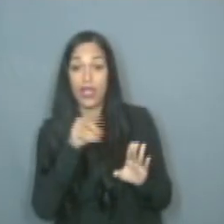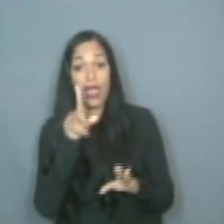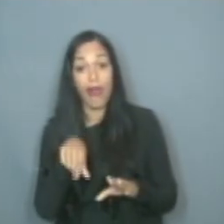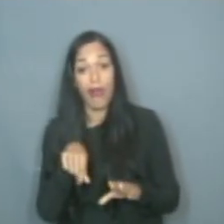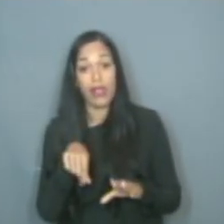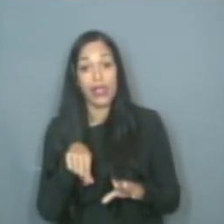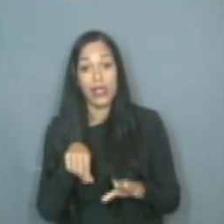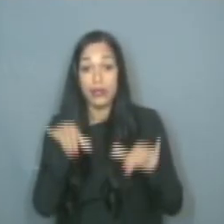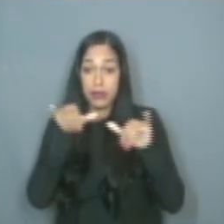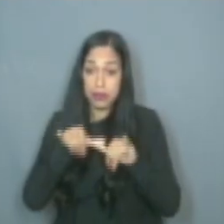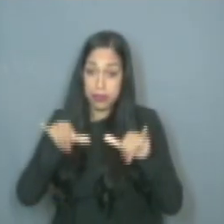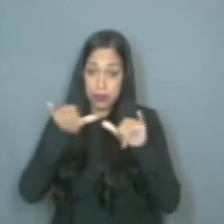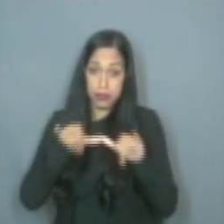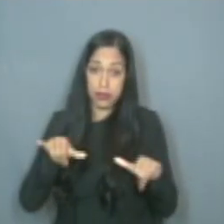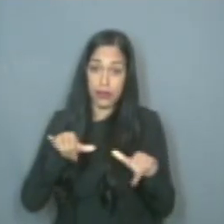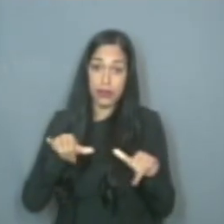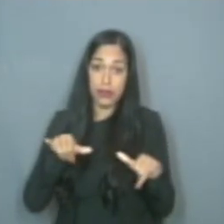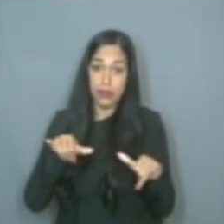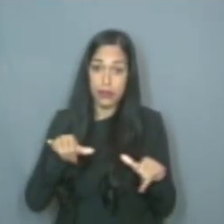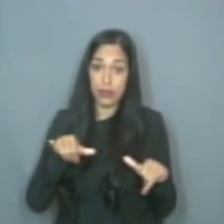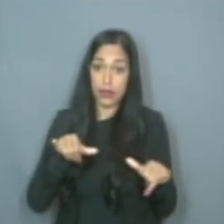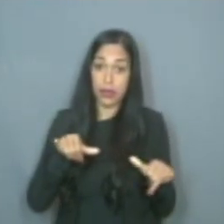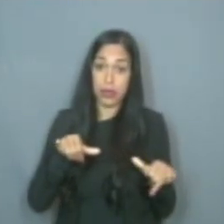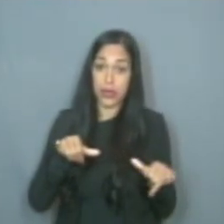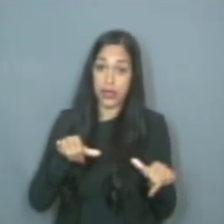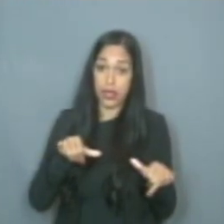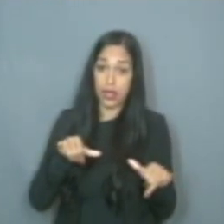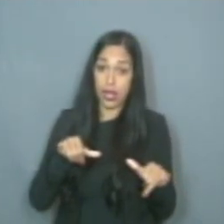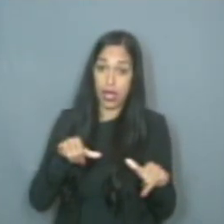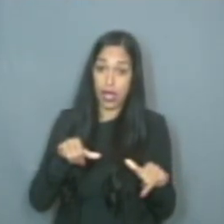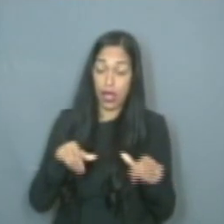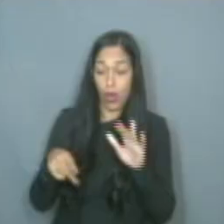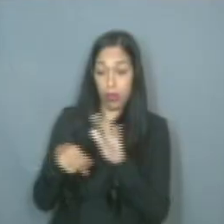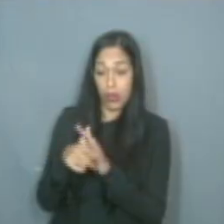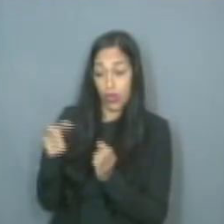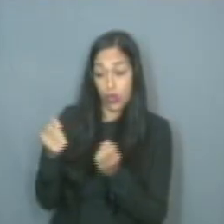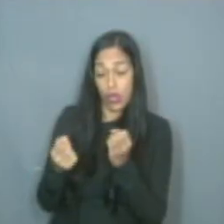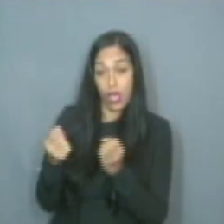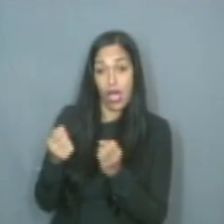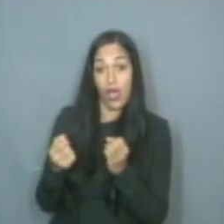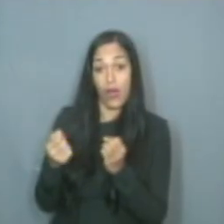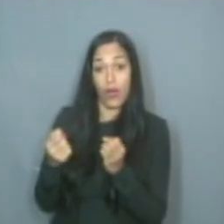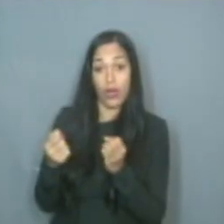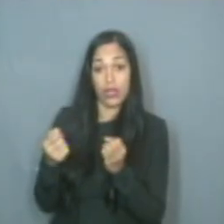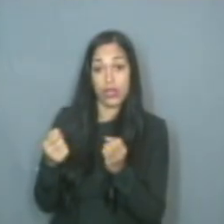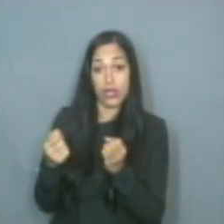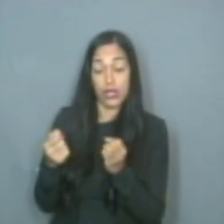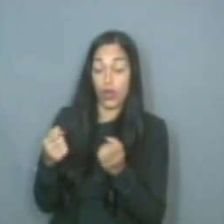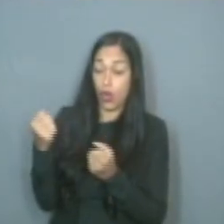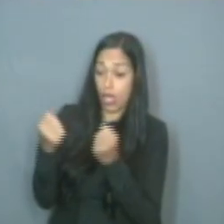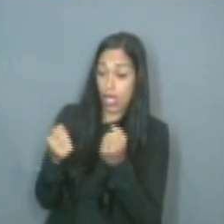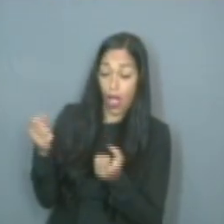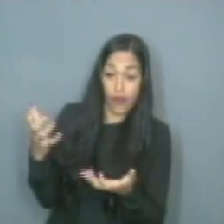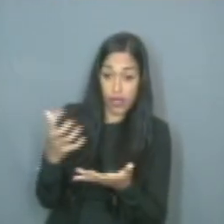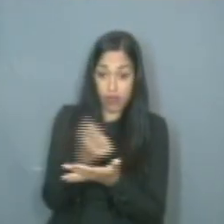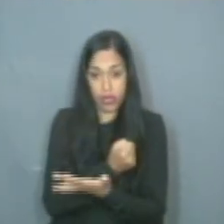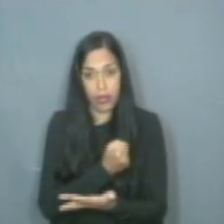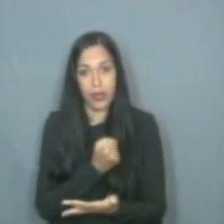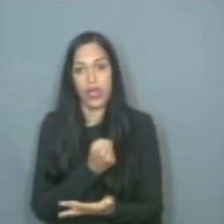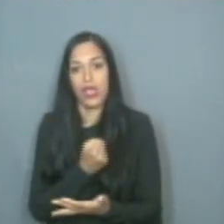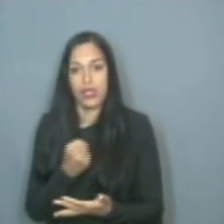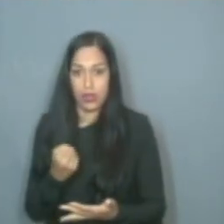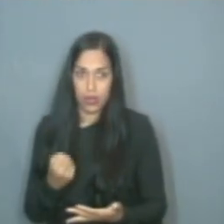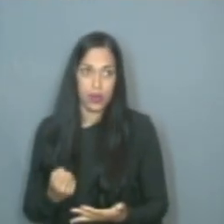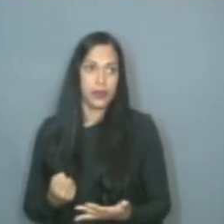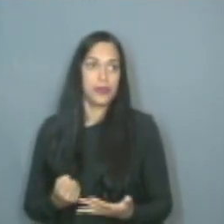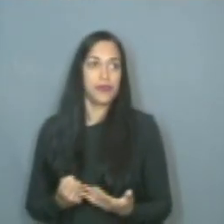deve comunicar o proprietário de que o seu carro foi rebocado. Olhe, honestamente, vereadores, eu